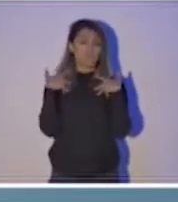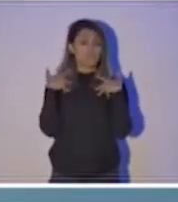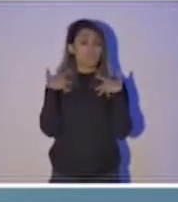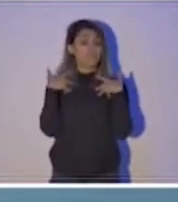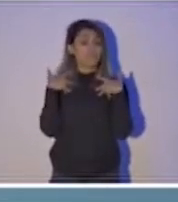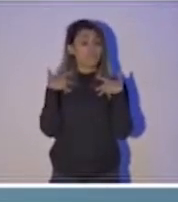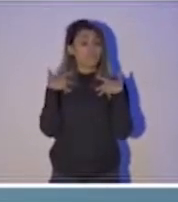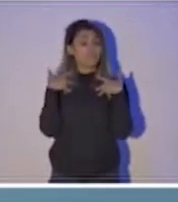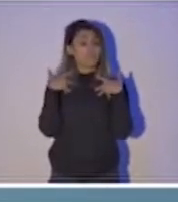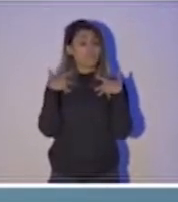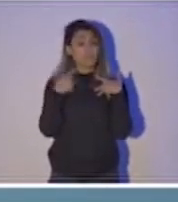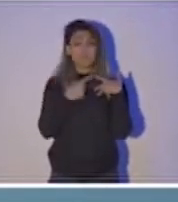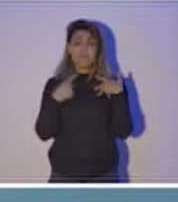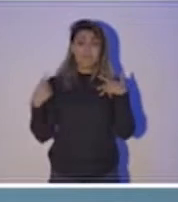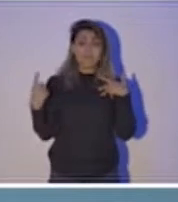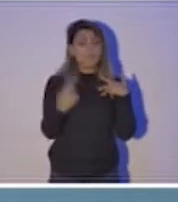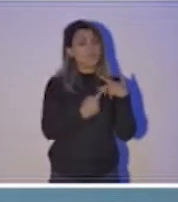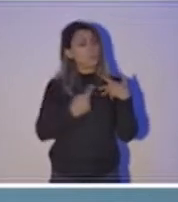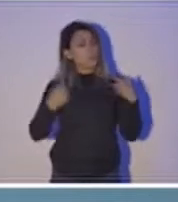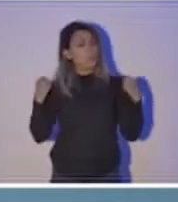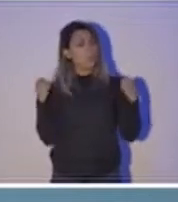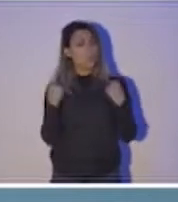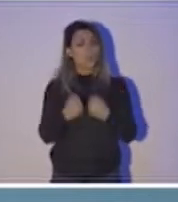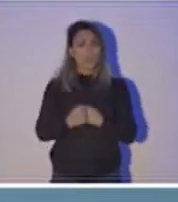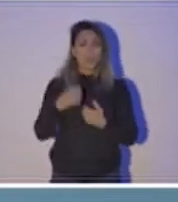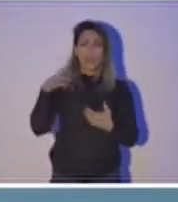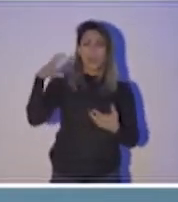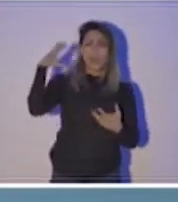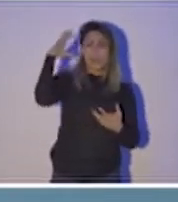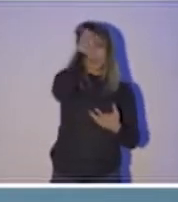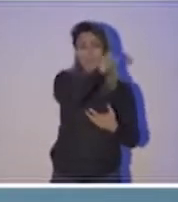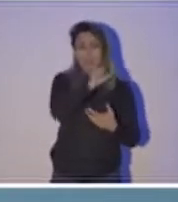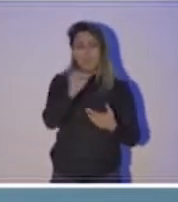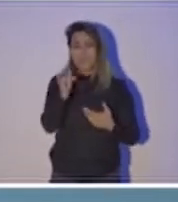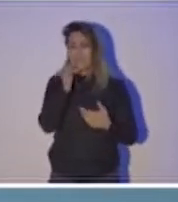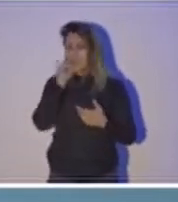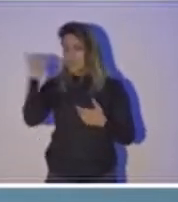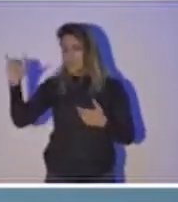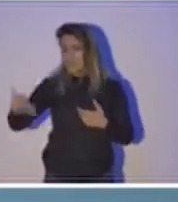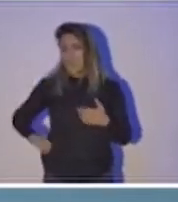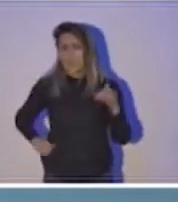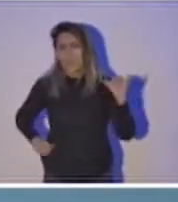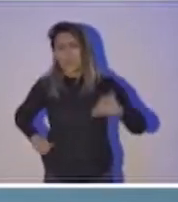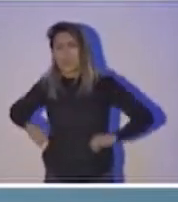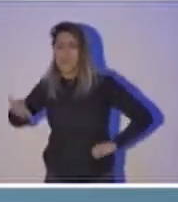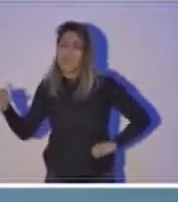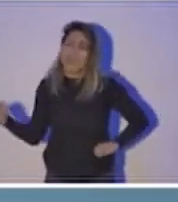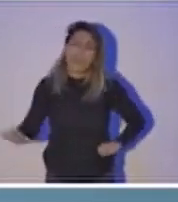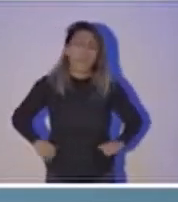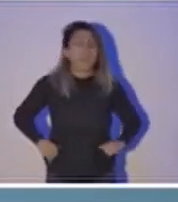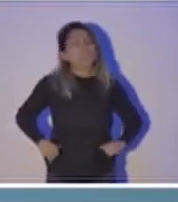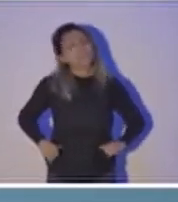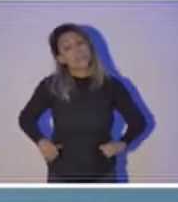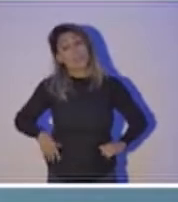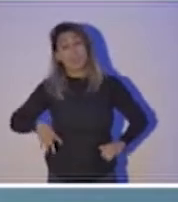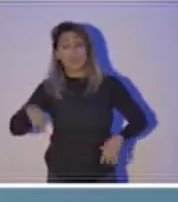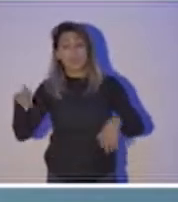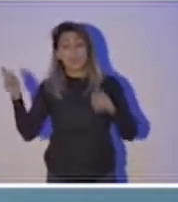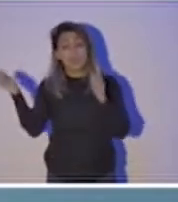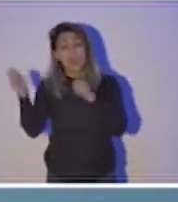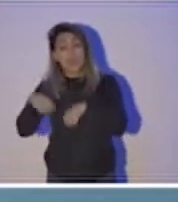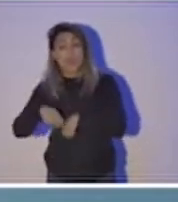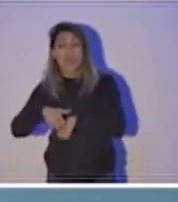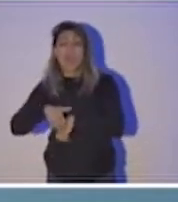que a gente pode aprender coisas de maneira difícil ou pela dor também, mas, com certeza, as melhores coisas são aquelas que a gente aprende com